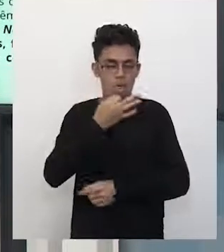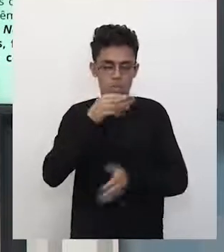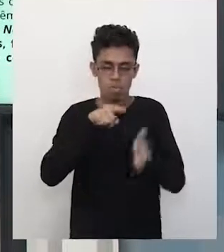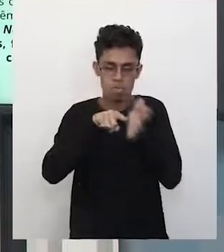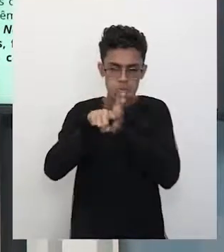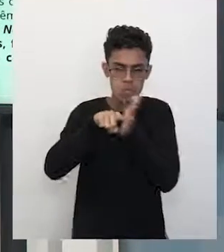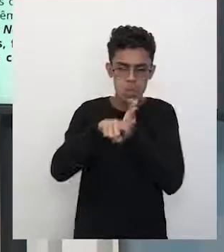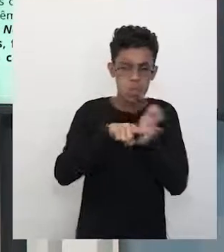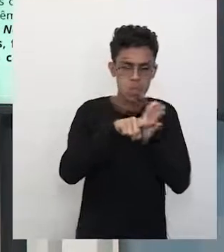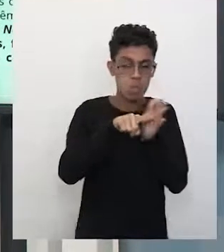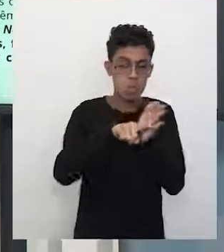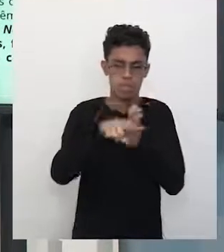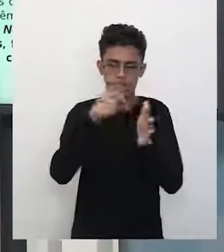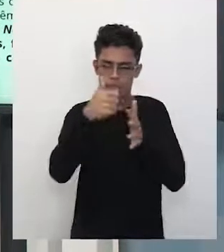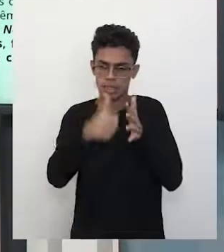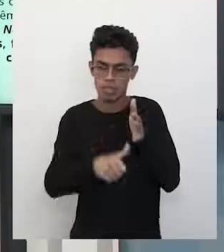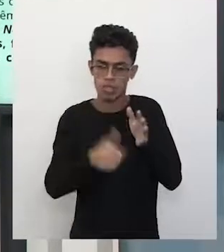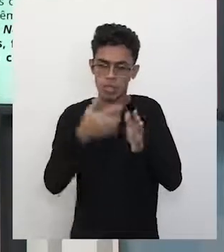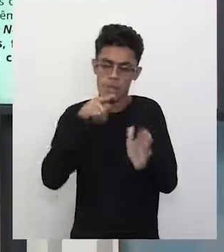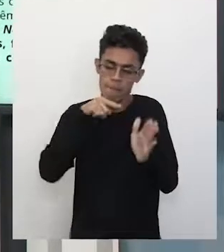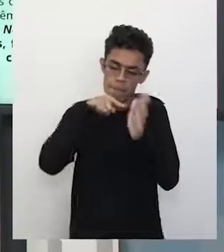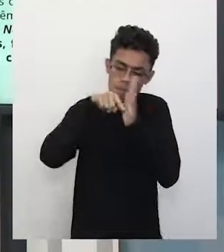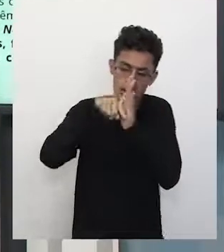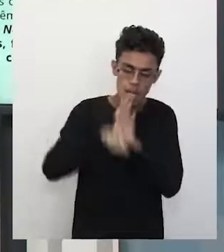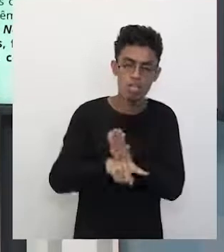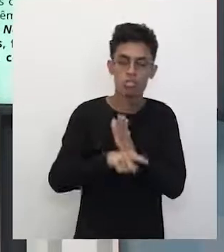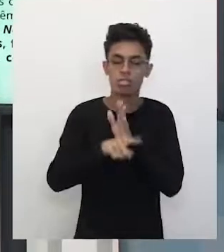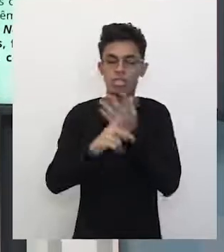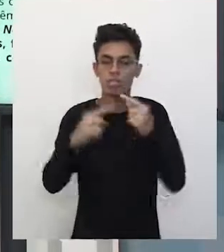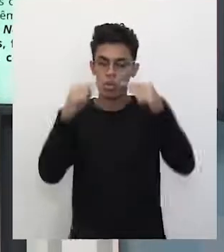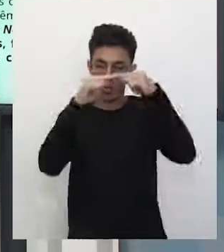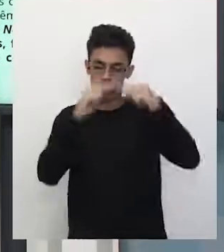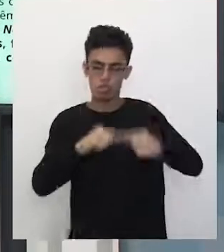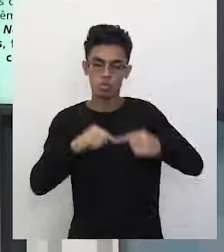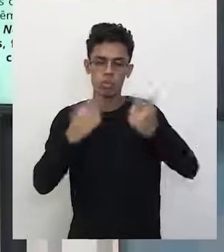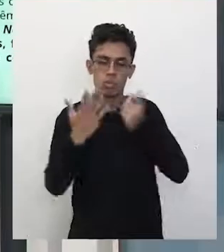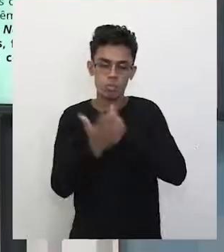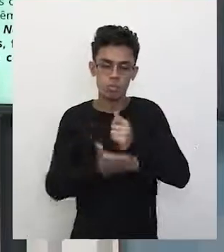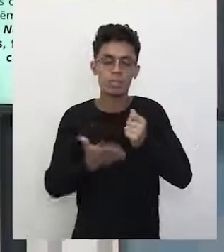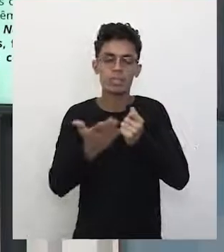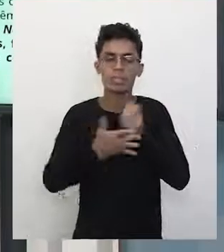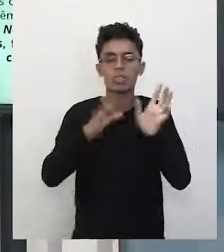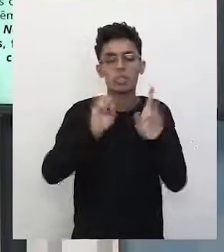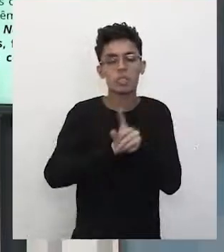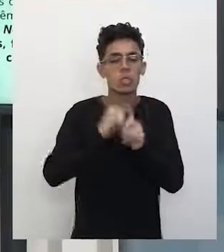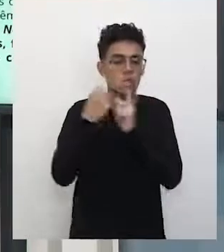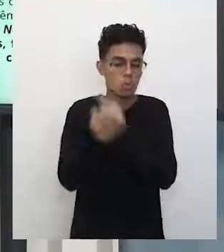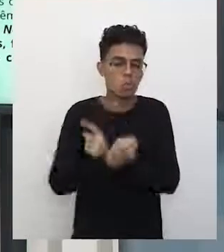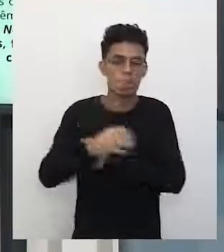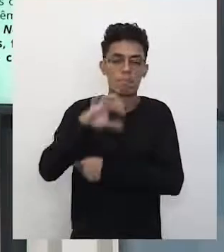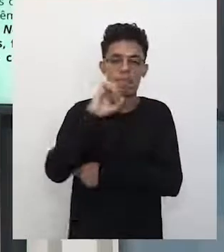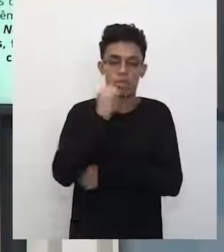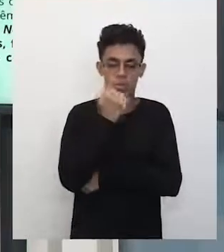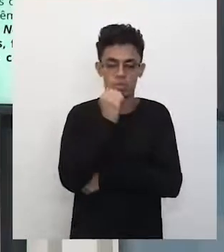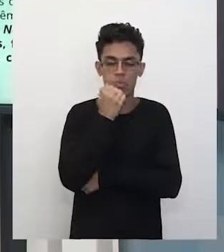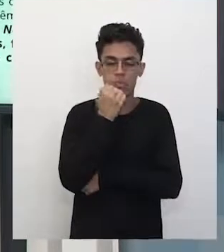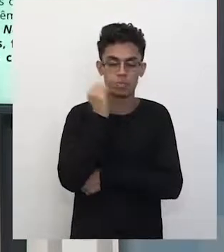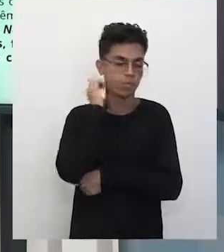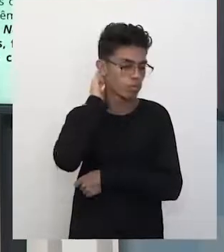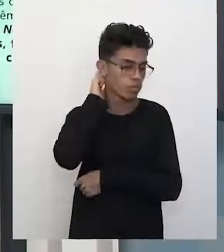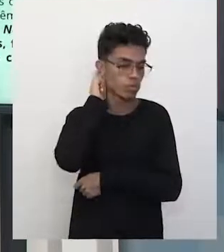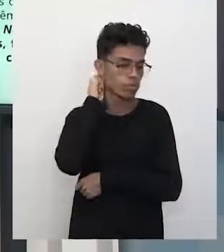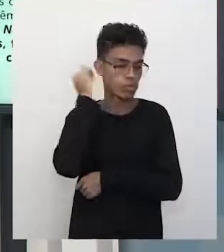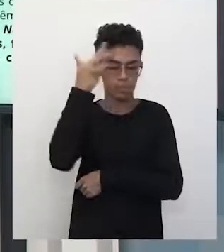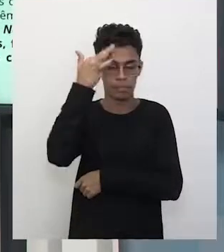nós possamos nos fundamentar, né, com bases, né, que sejam sociológicas, científicas e que nos levem